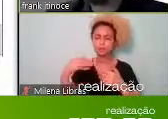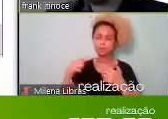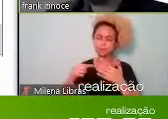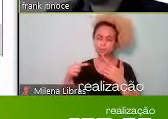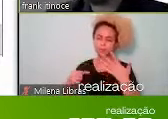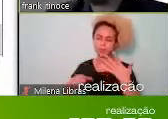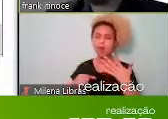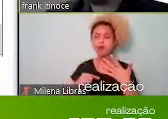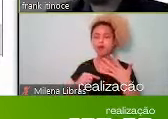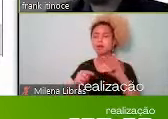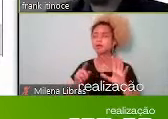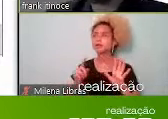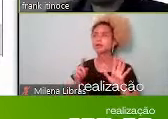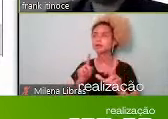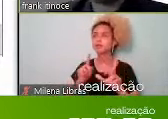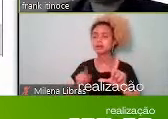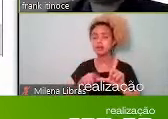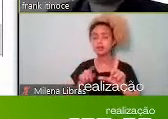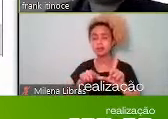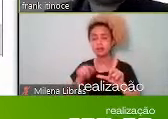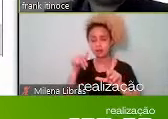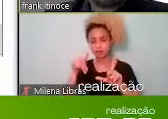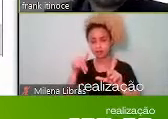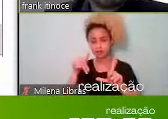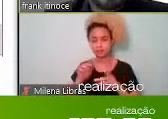letra M.